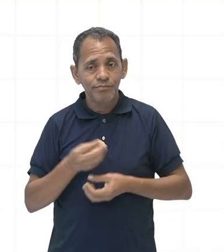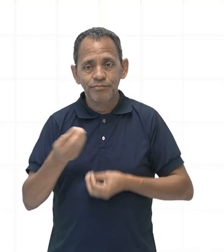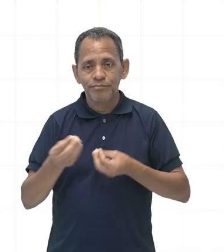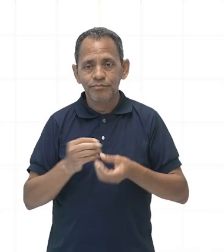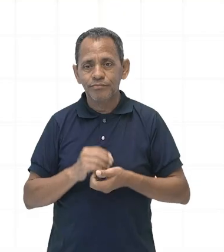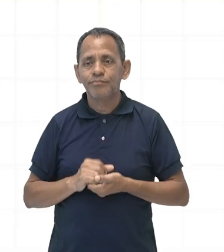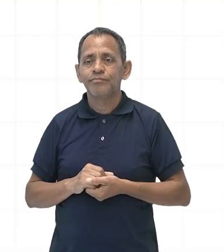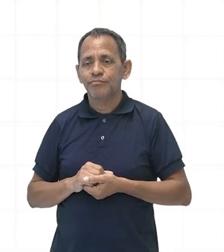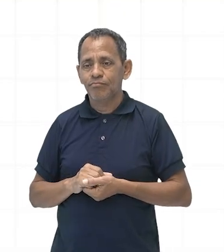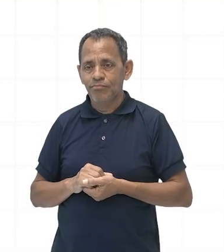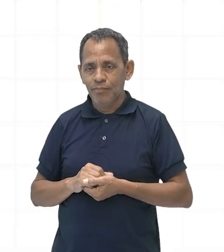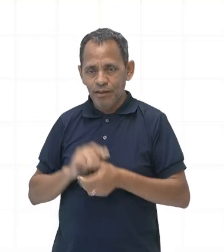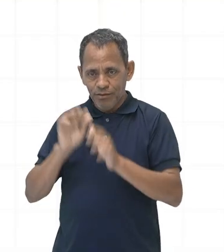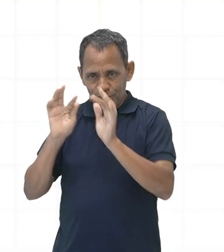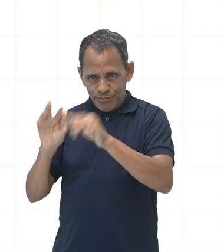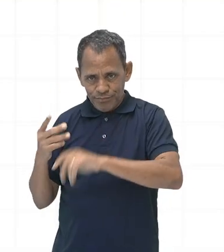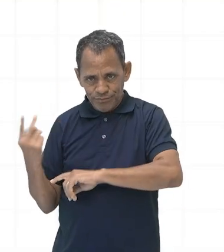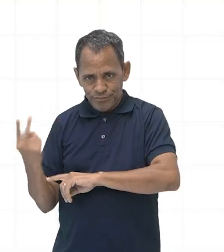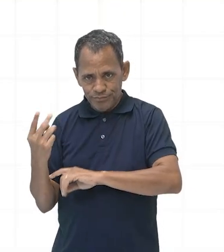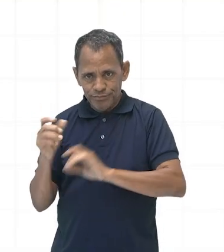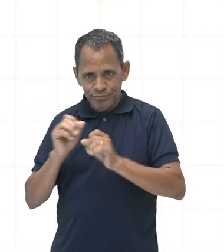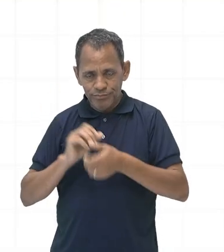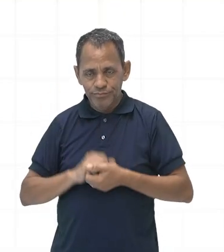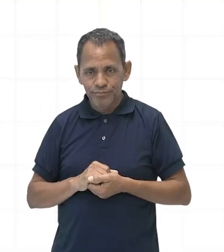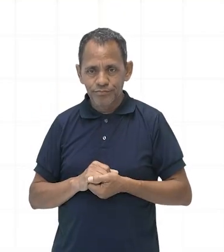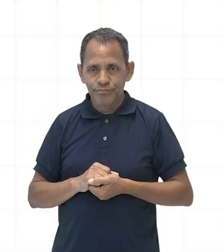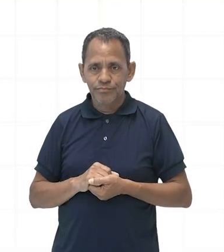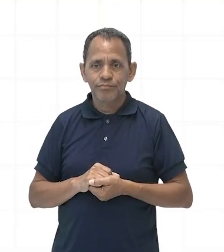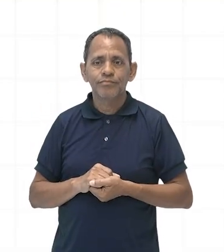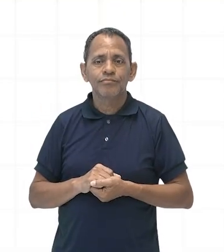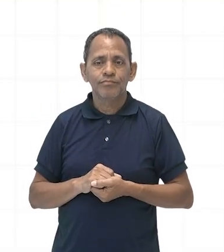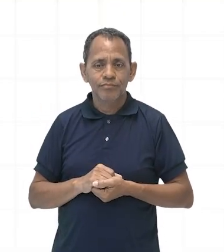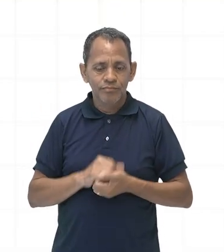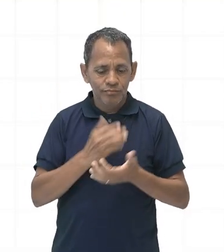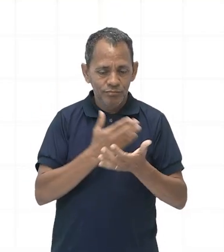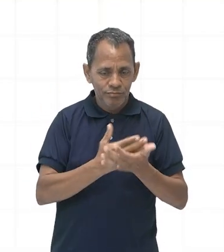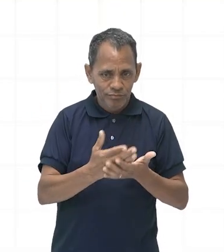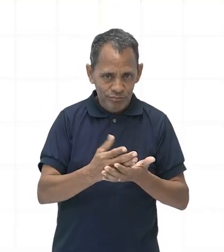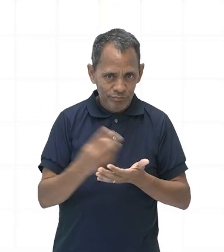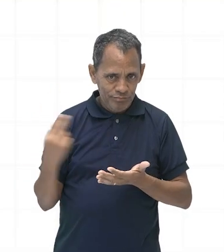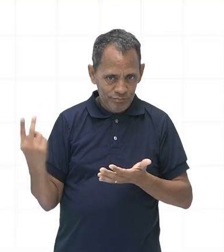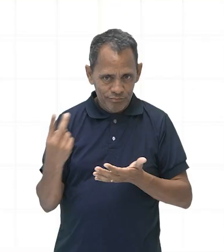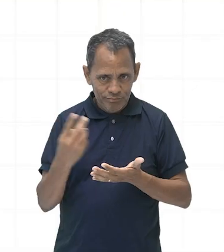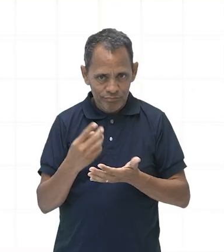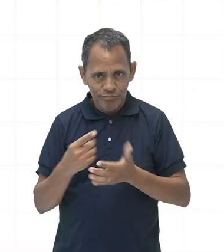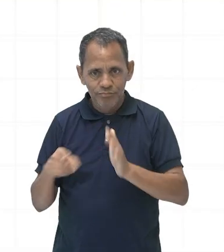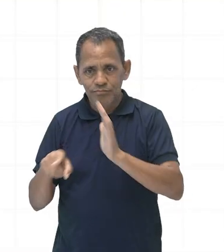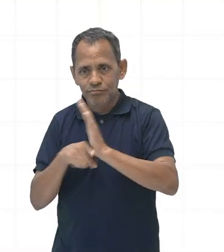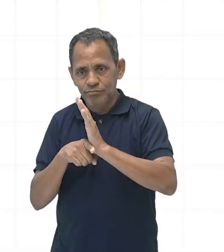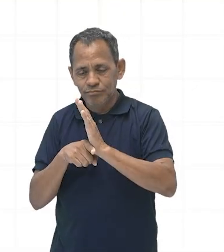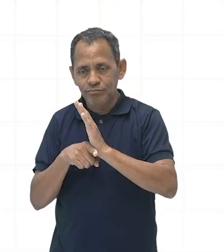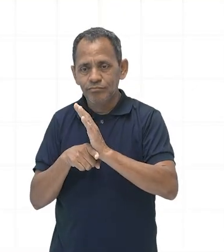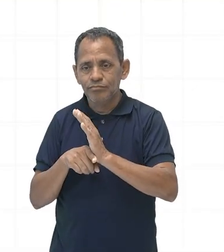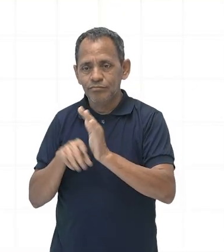Então, o preço final, o preço original, menos o desconto vai ser de R$